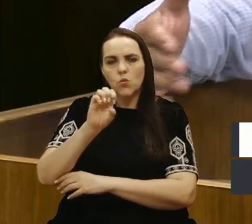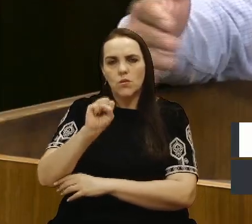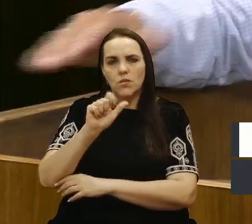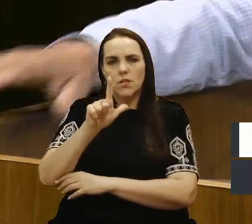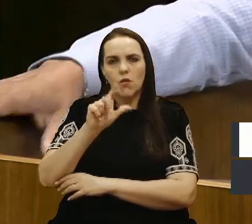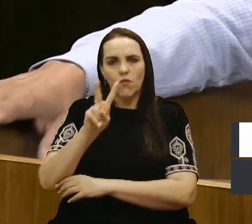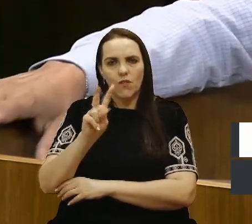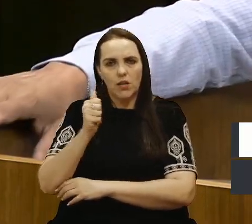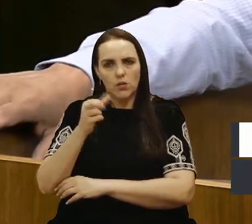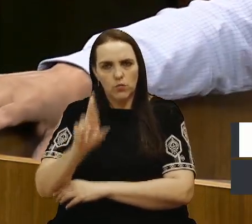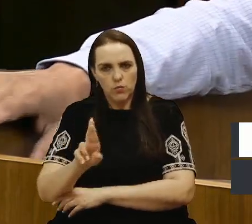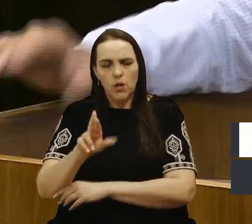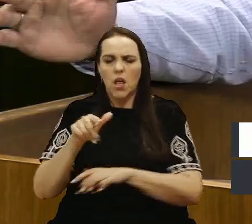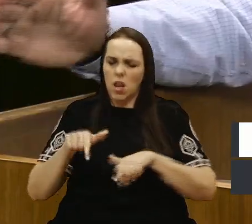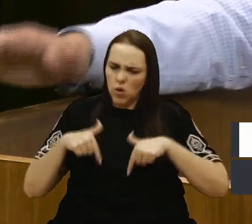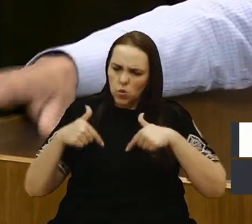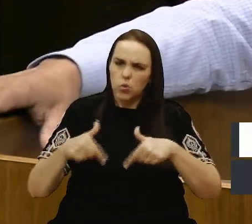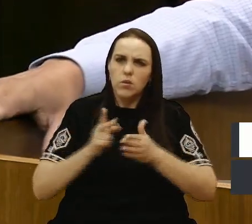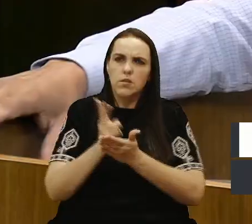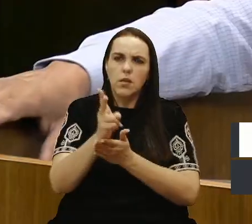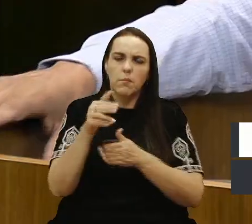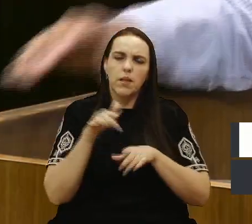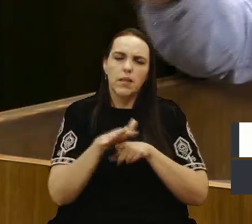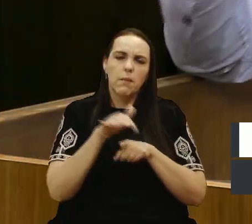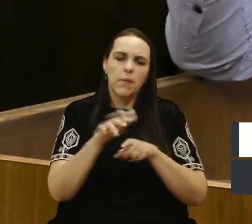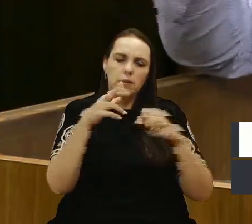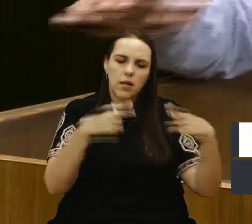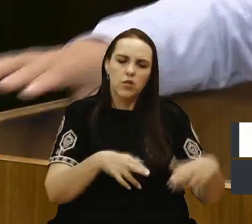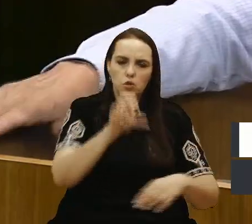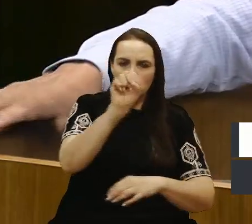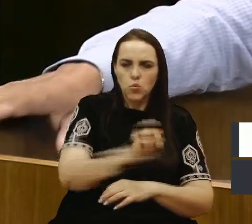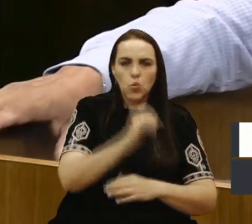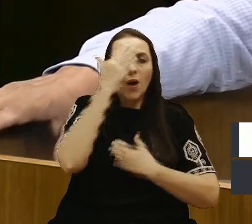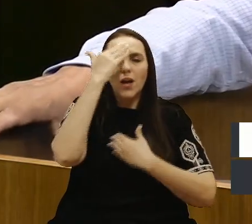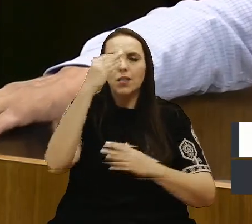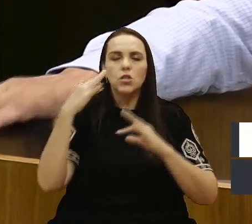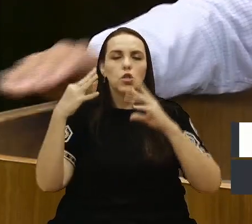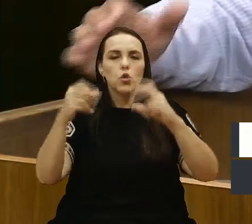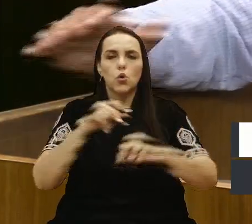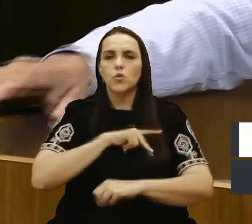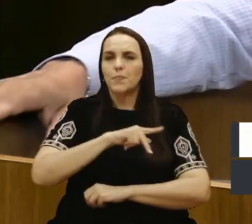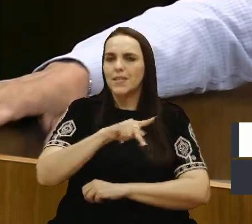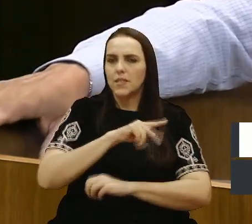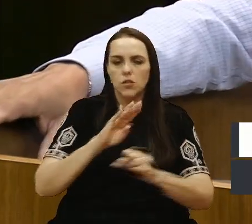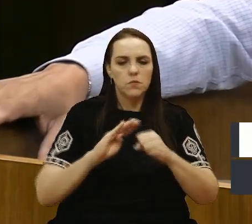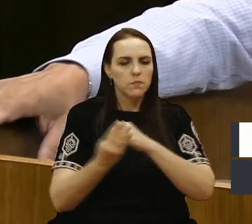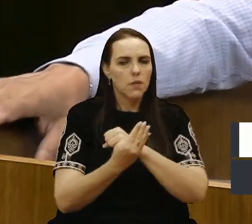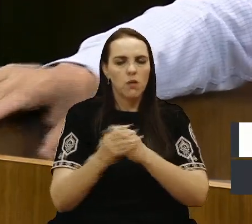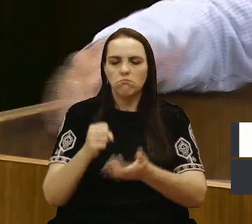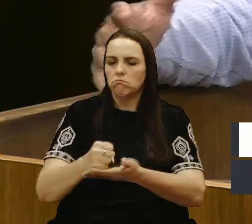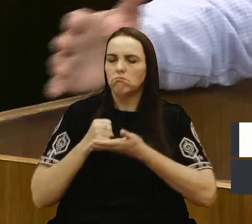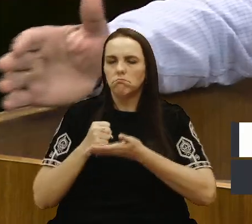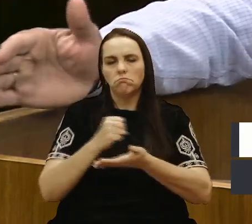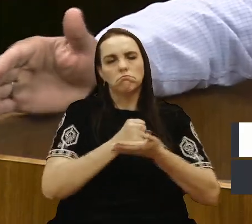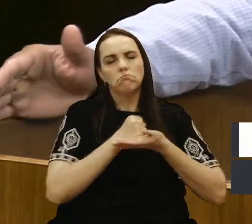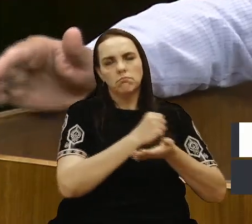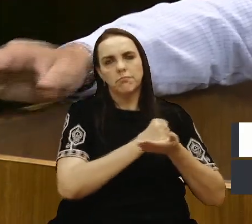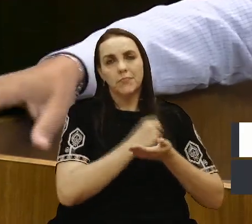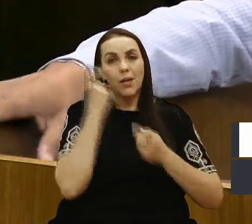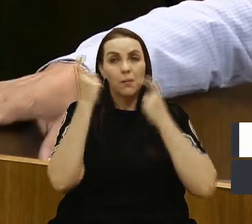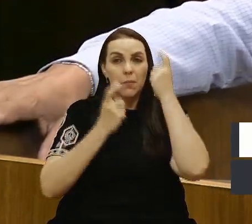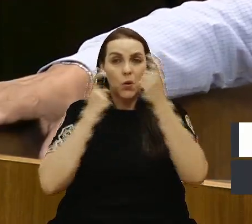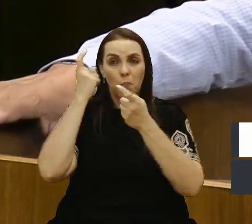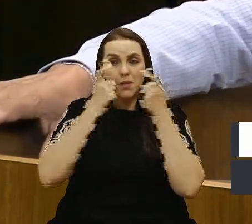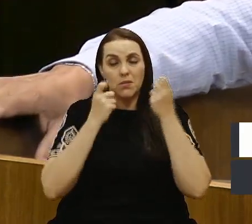lá que está sempre com a gente nas nossas demandas da região sul. Agradecer a todos os presidentes de bairro que estão do nosso lado. O que me preocupa é que ainda